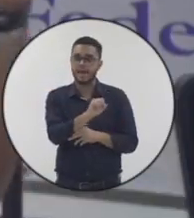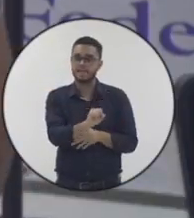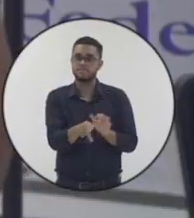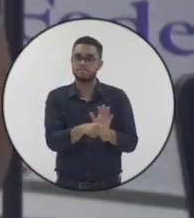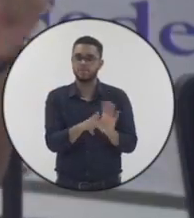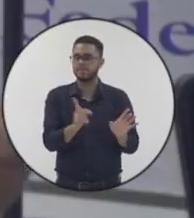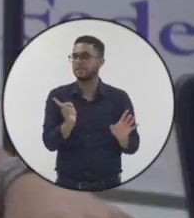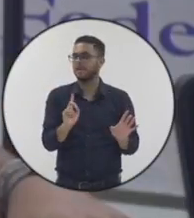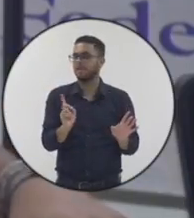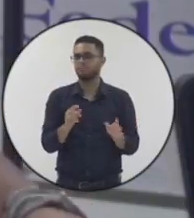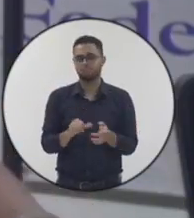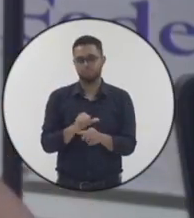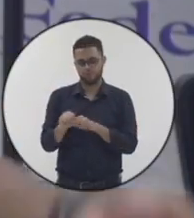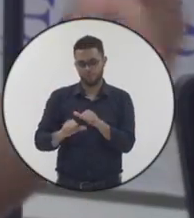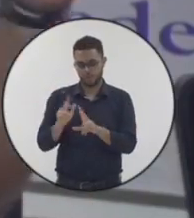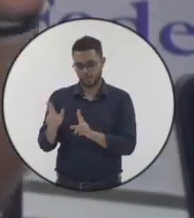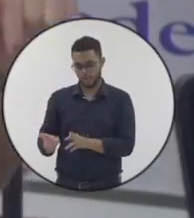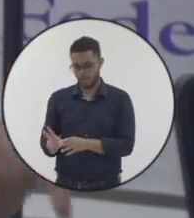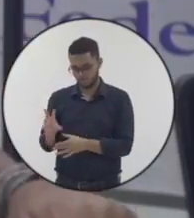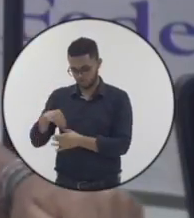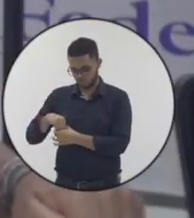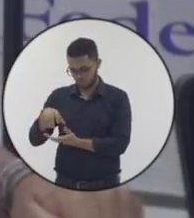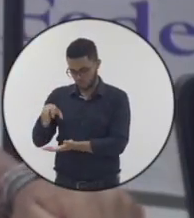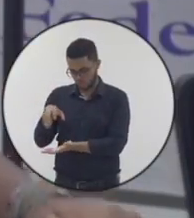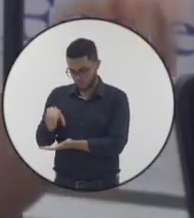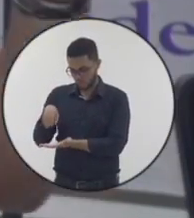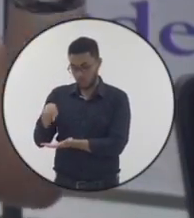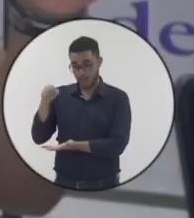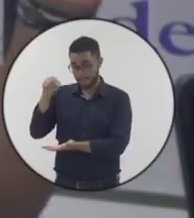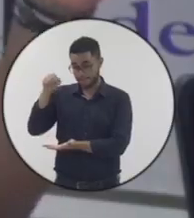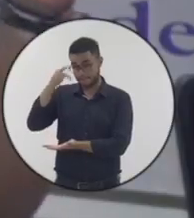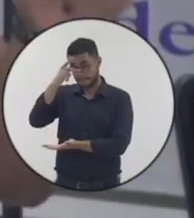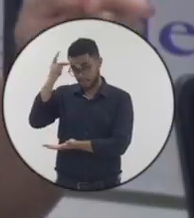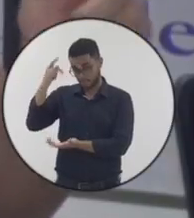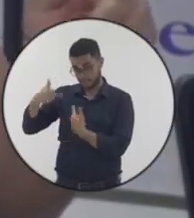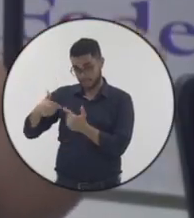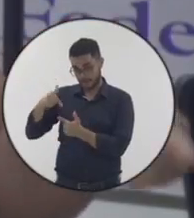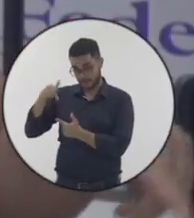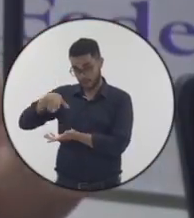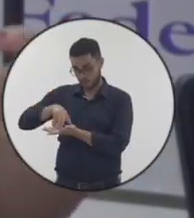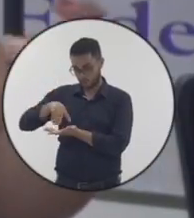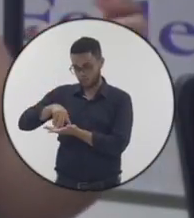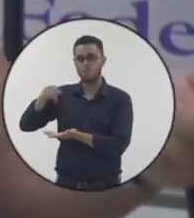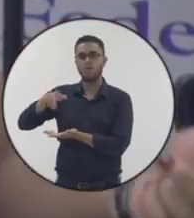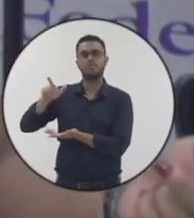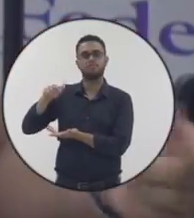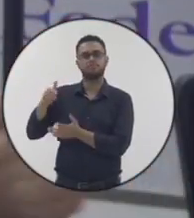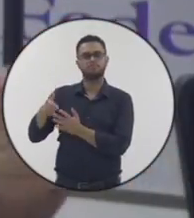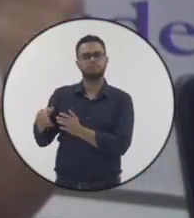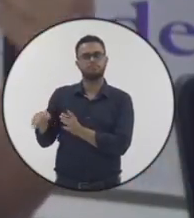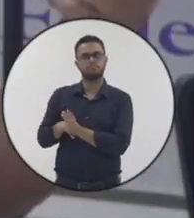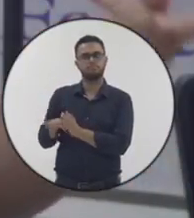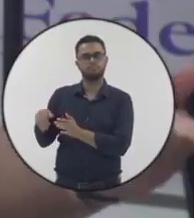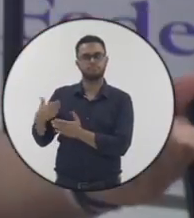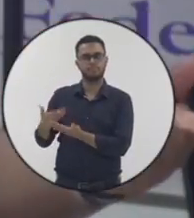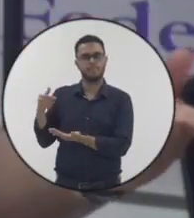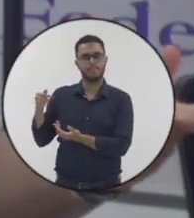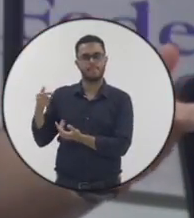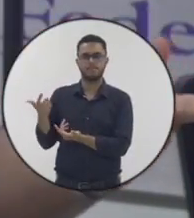CREAS surgiu como um núcleo e as pessoas que trabalhavam nesse CREAS, nesse núcleo, que até então não